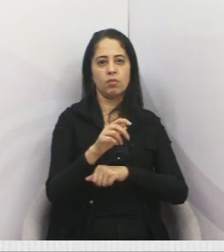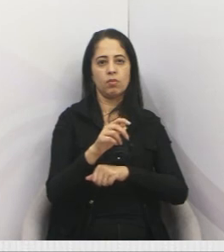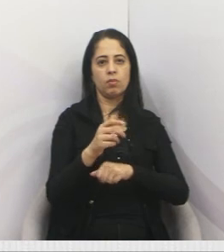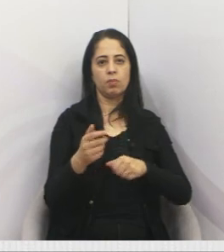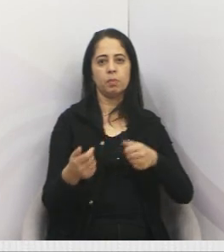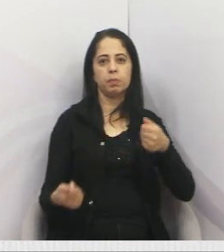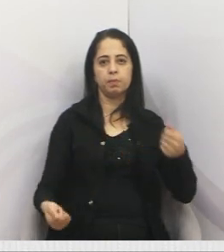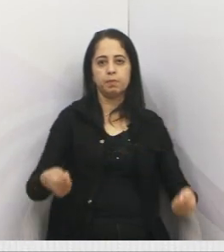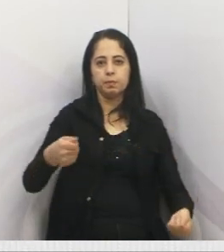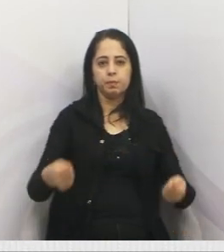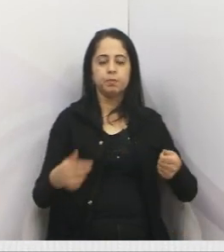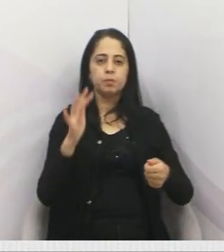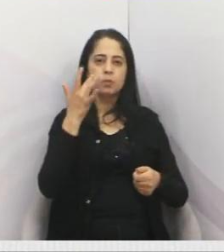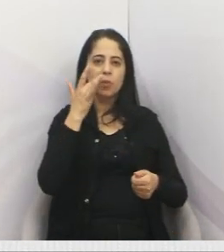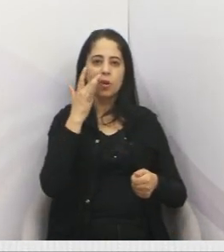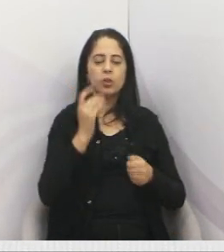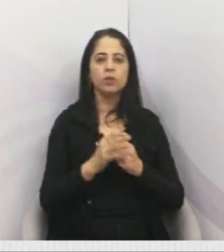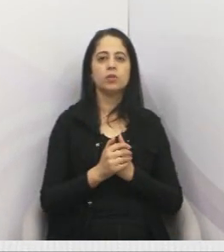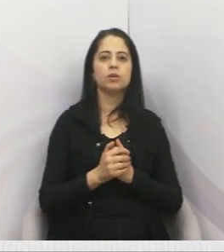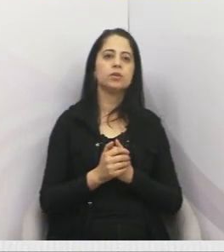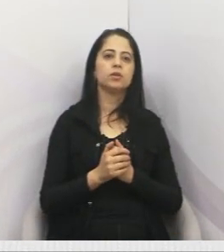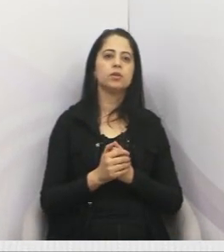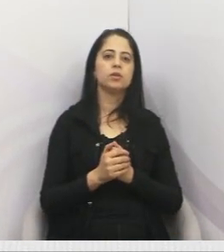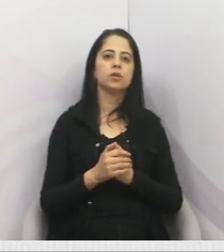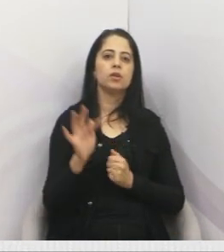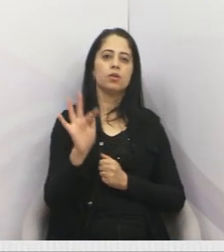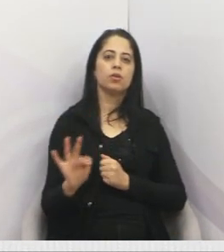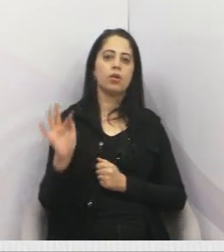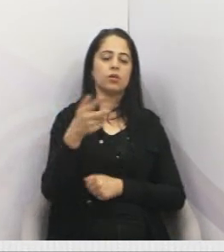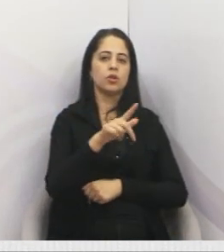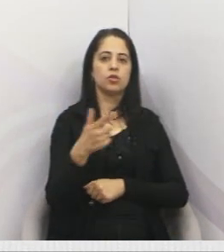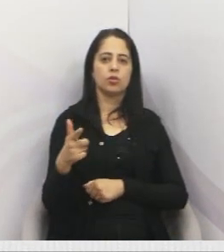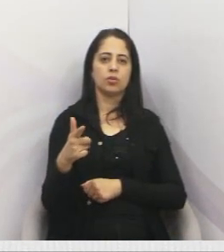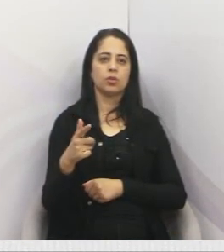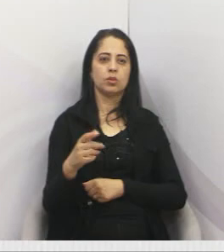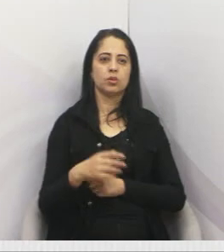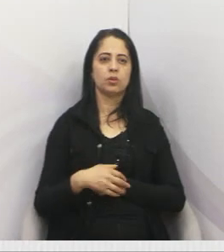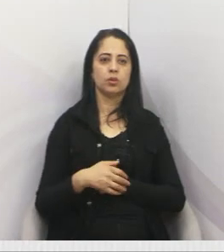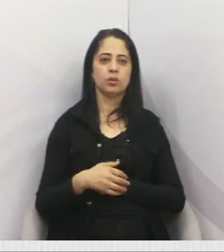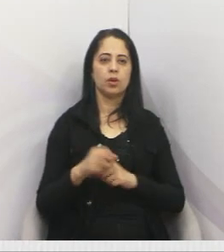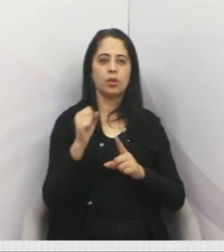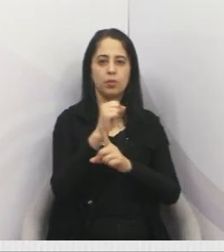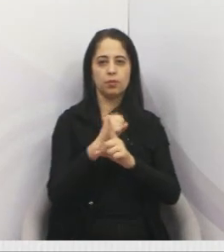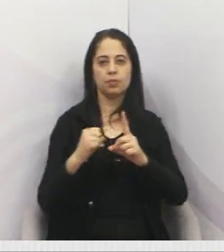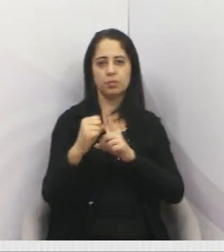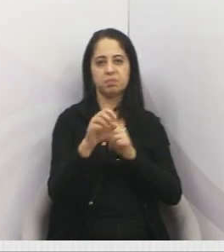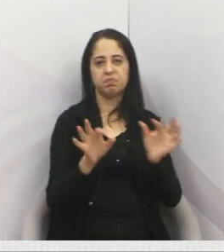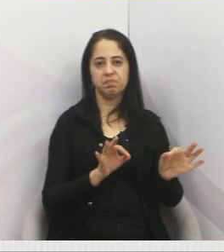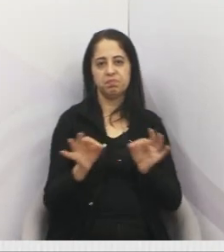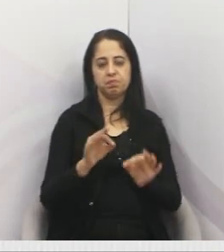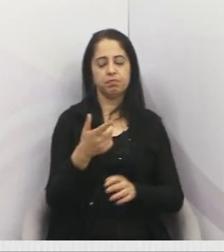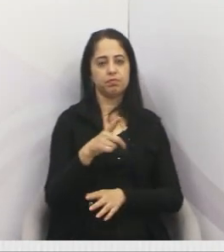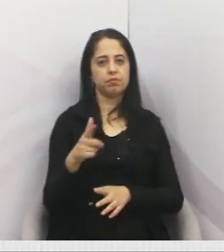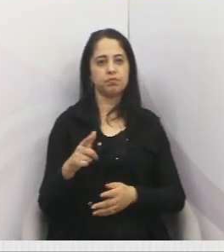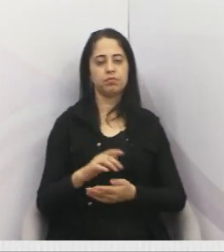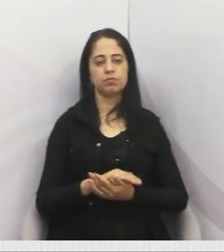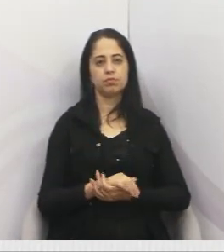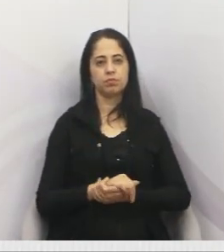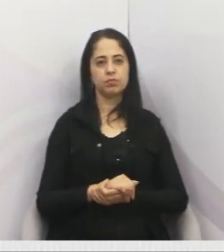de Jacareí, entidades acadêmicas em branco e organização da sociedade civil em branco.